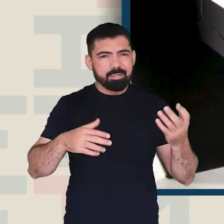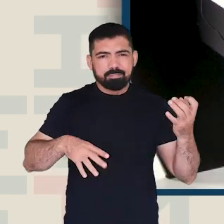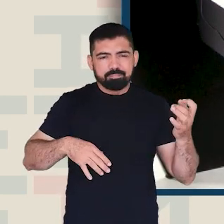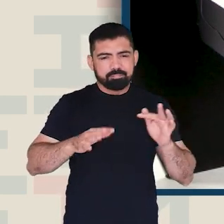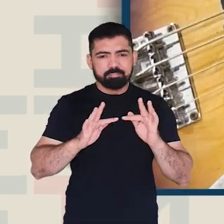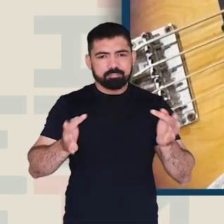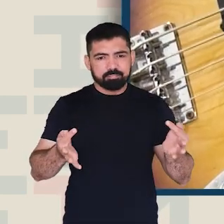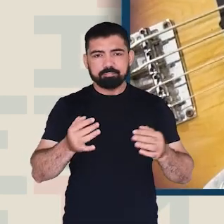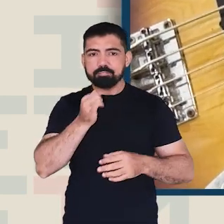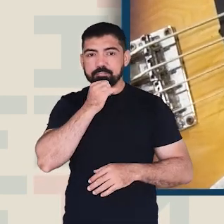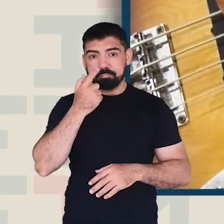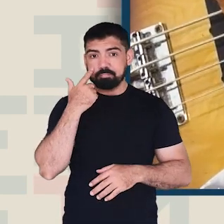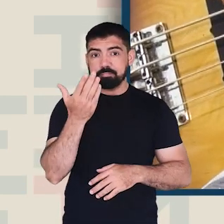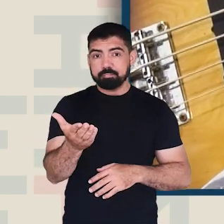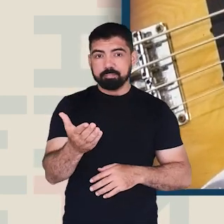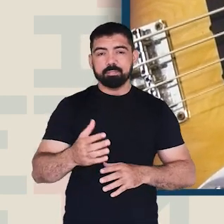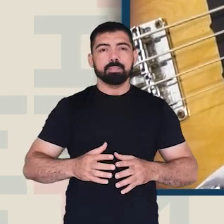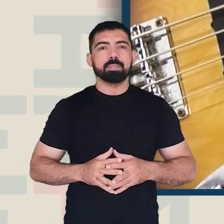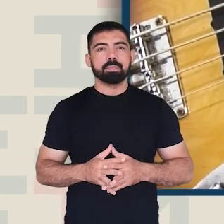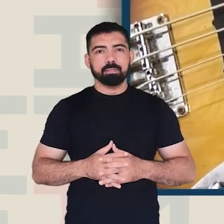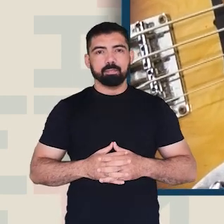aqui, ó.